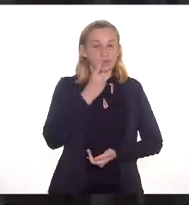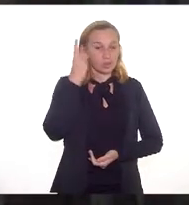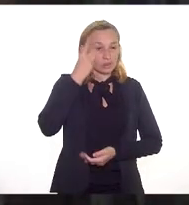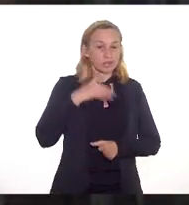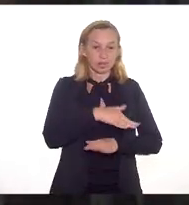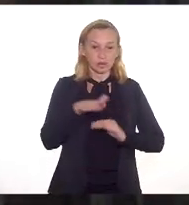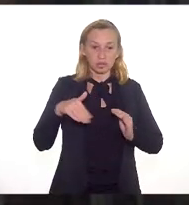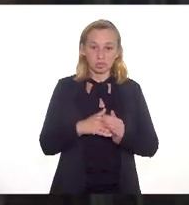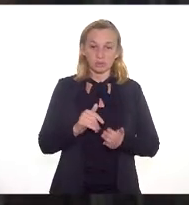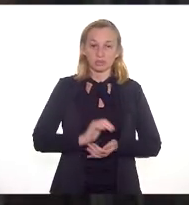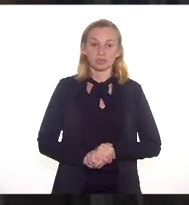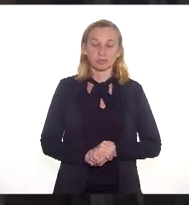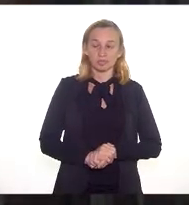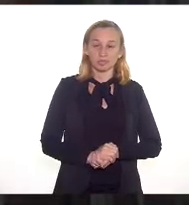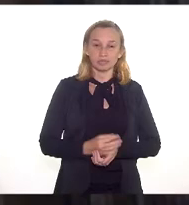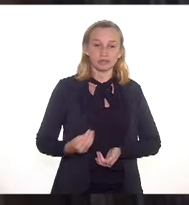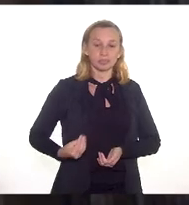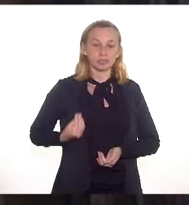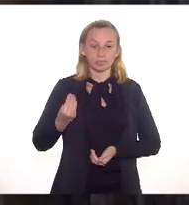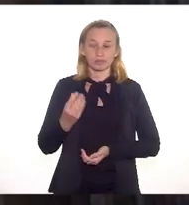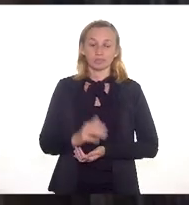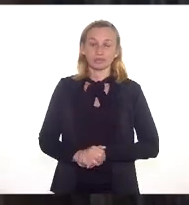deputados e deputadas presentes.